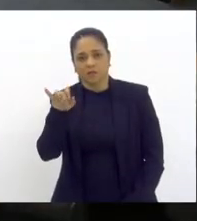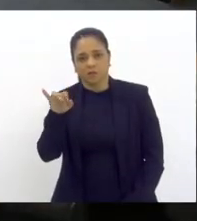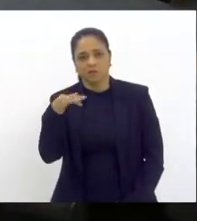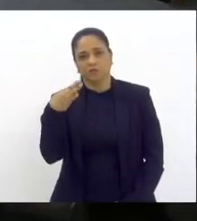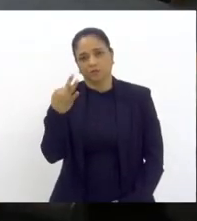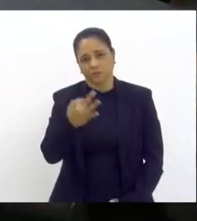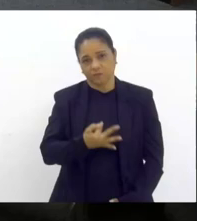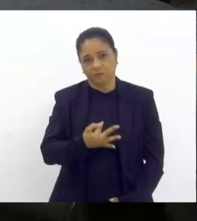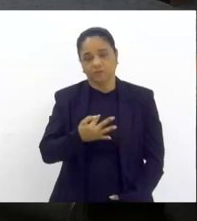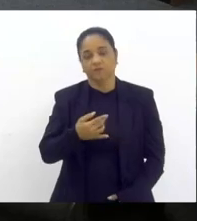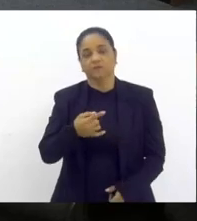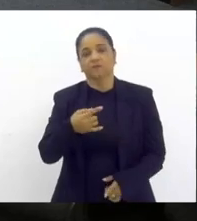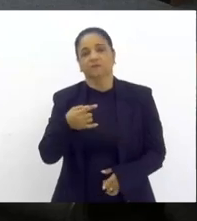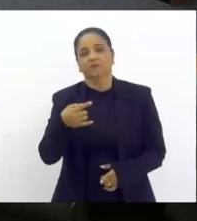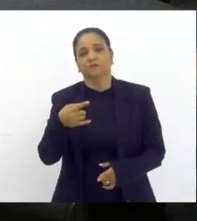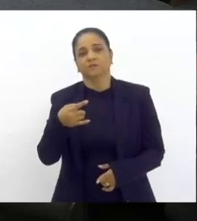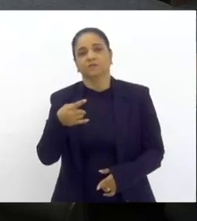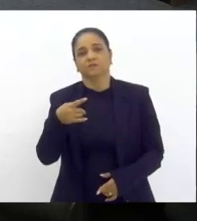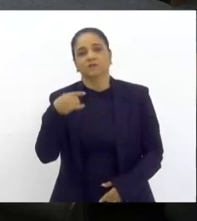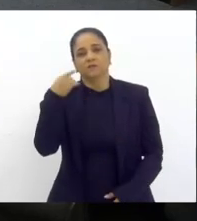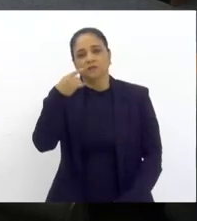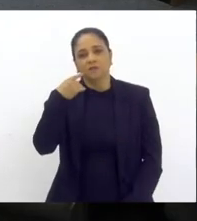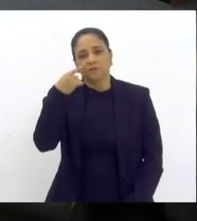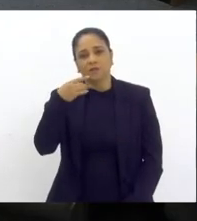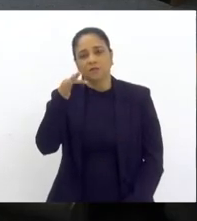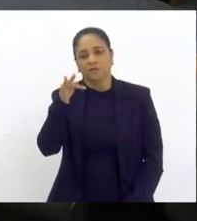favor, deputado Fred.